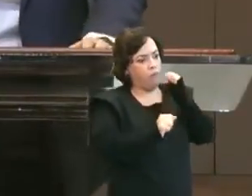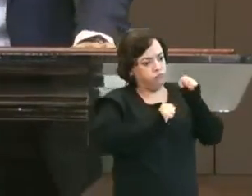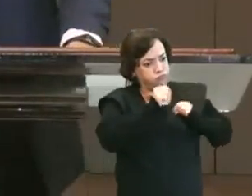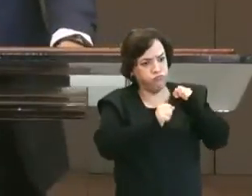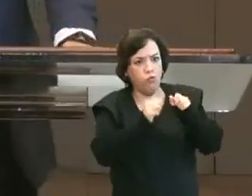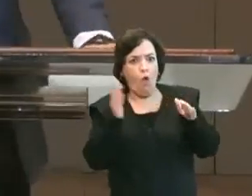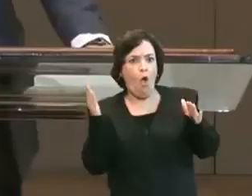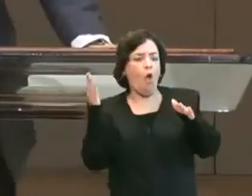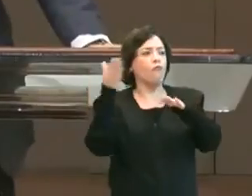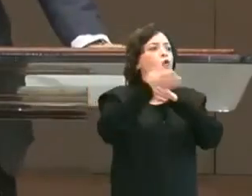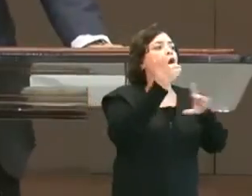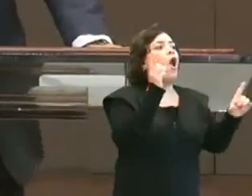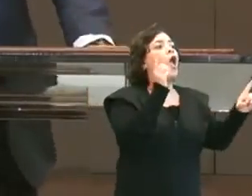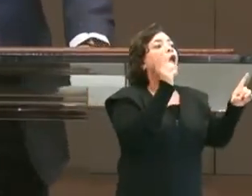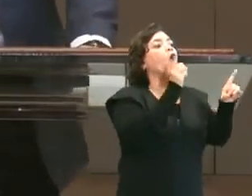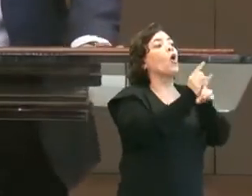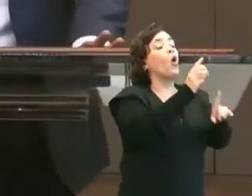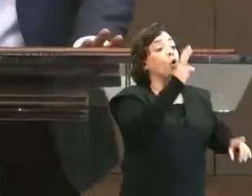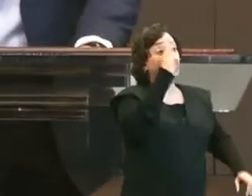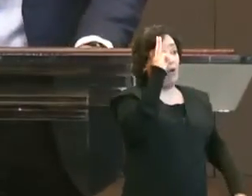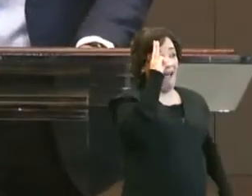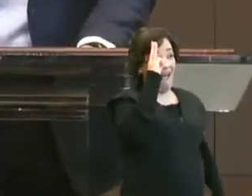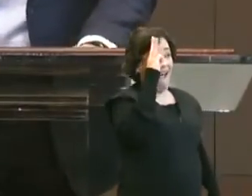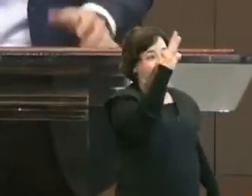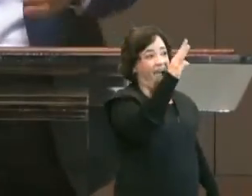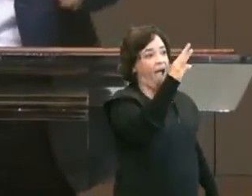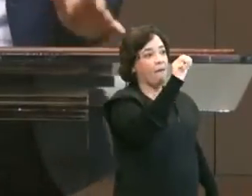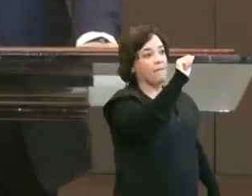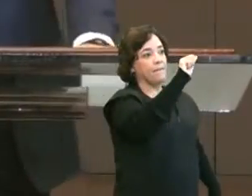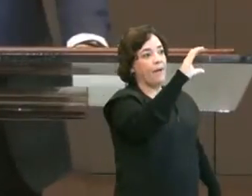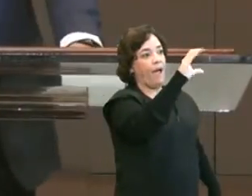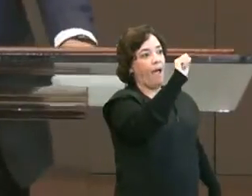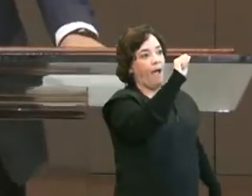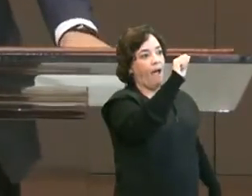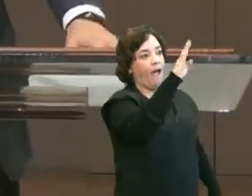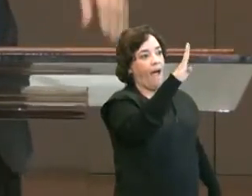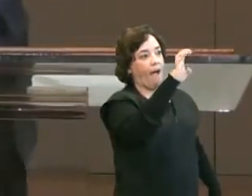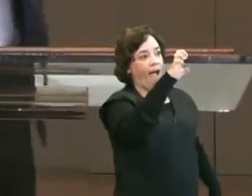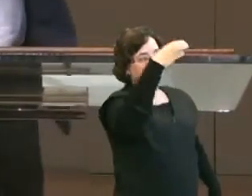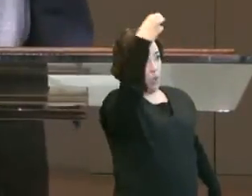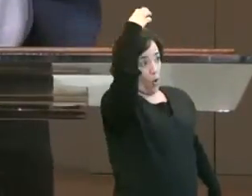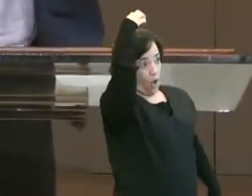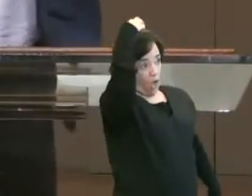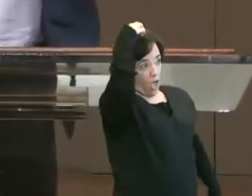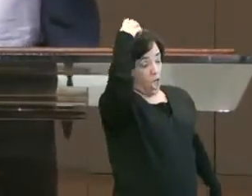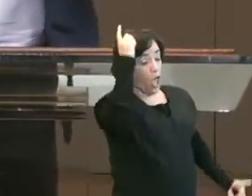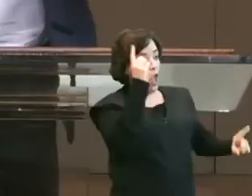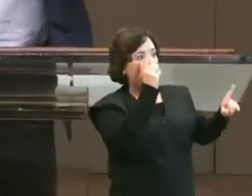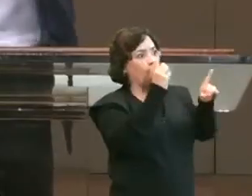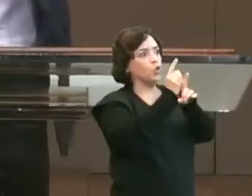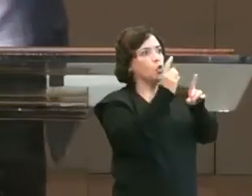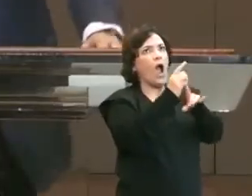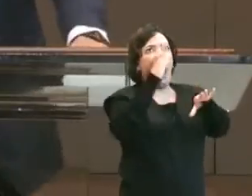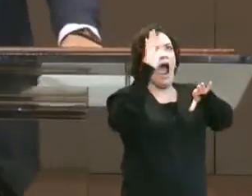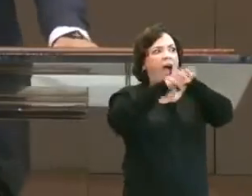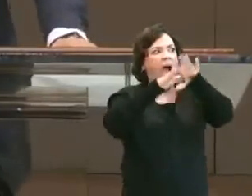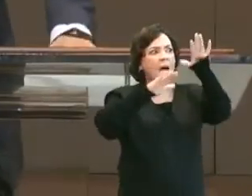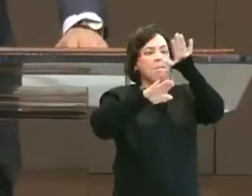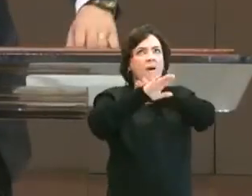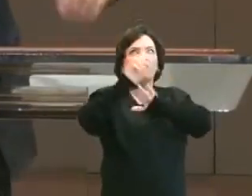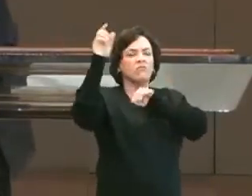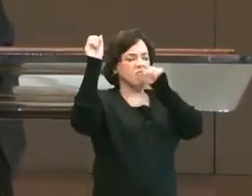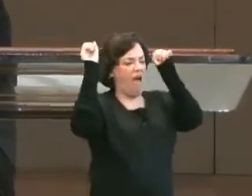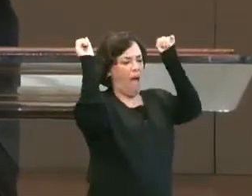Acabe por todo o caminho até Jezreel. Na versão corrigida atualizada diz: a mão do Senhor veio sobre